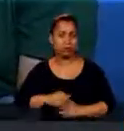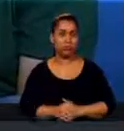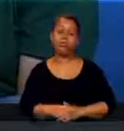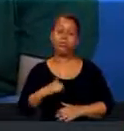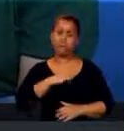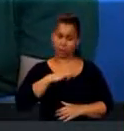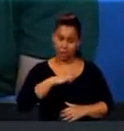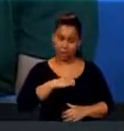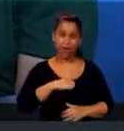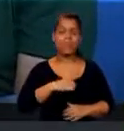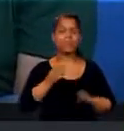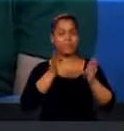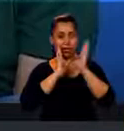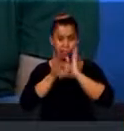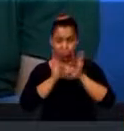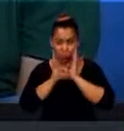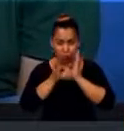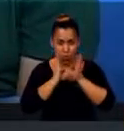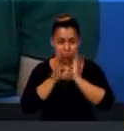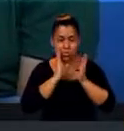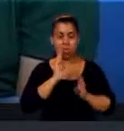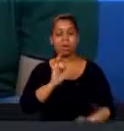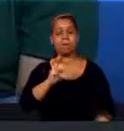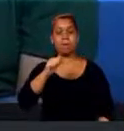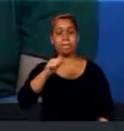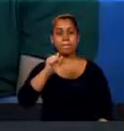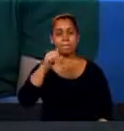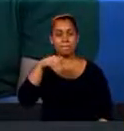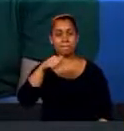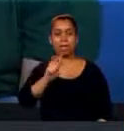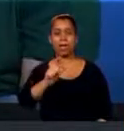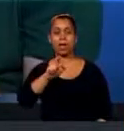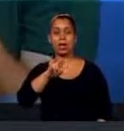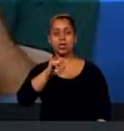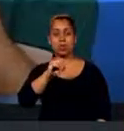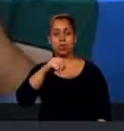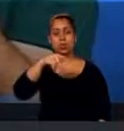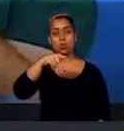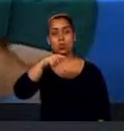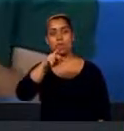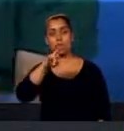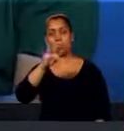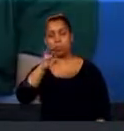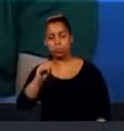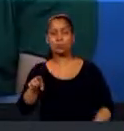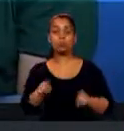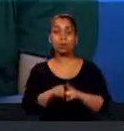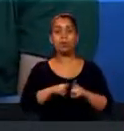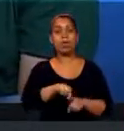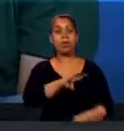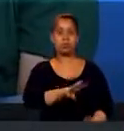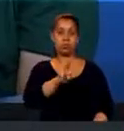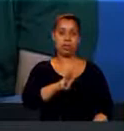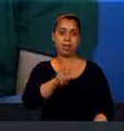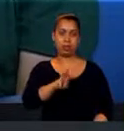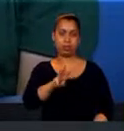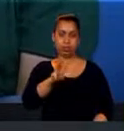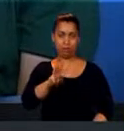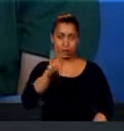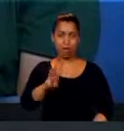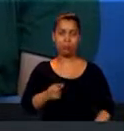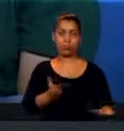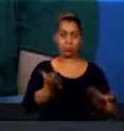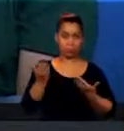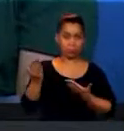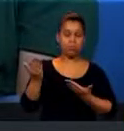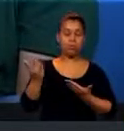Então, a gente tem uma página no Facebook, né, que é a AMA Rio Preto, e também tem um site, né, que também